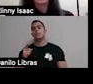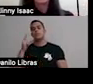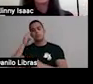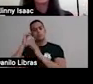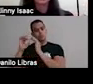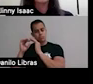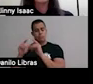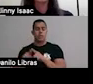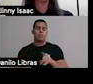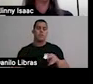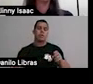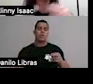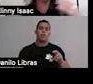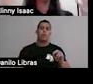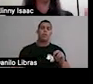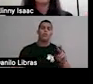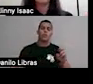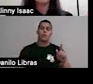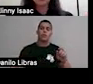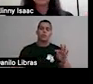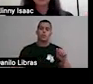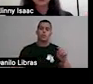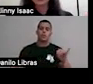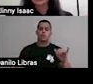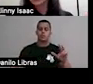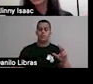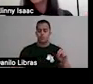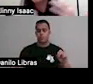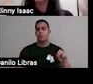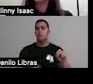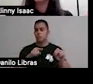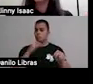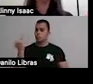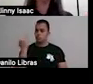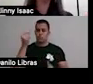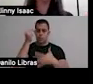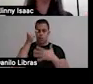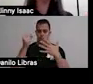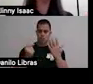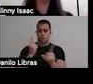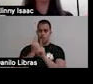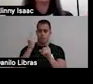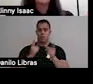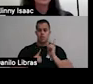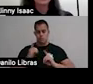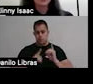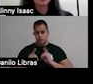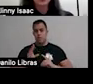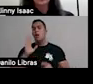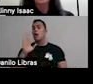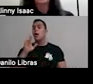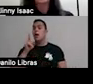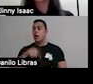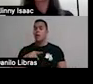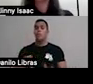neurocognitivos. Então, esses sintomas todos, eles são importantes para, né, diagnosticar a depressão, mas a depressão, ela é uma doença, né,